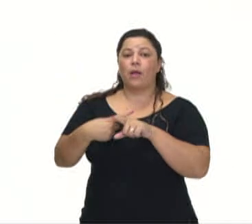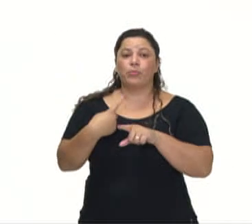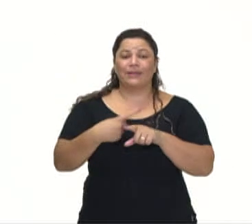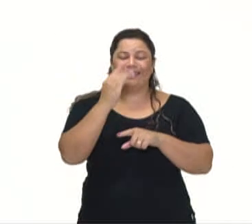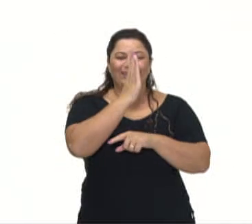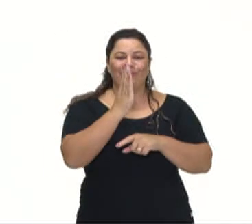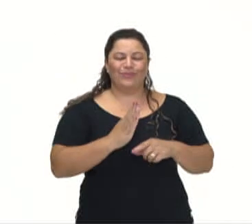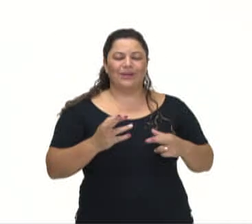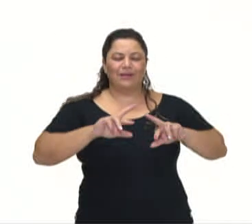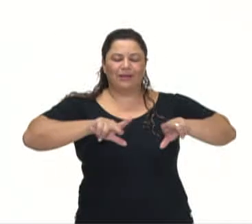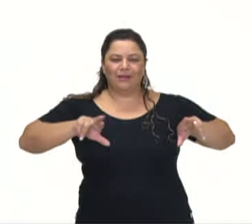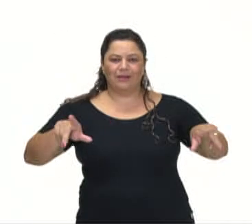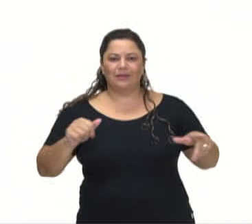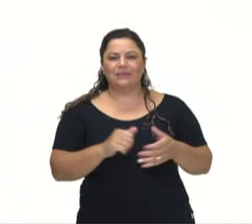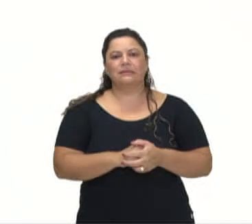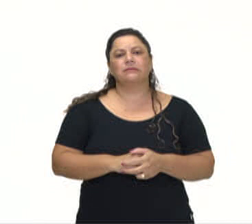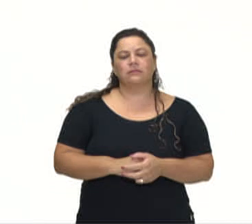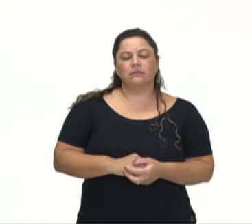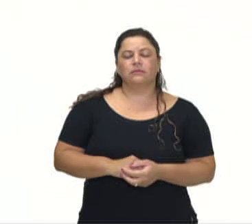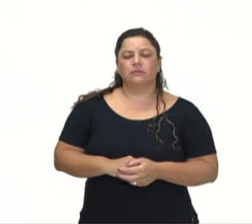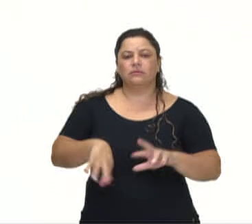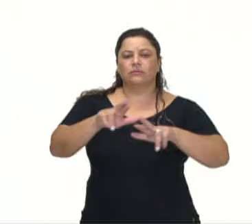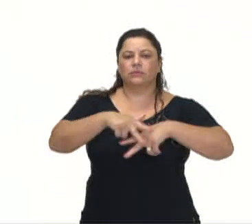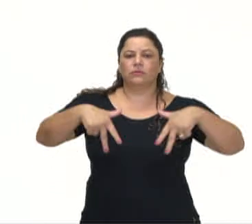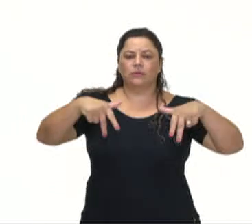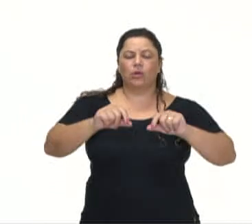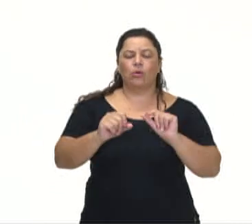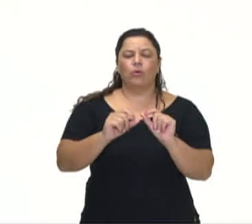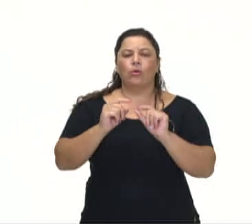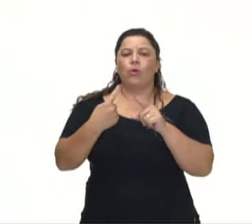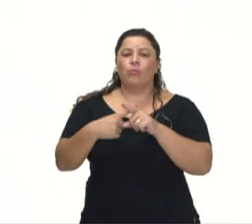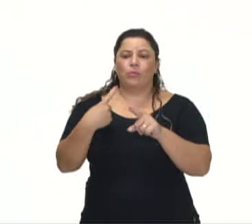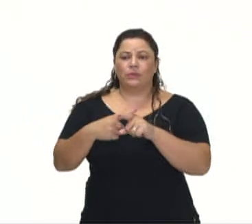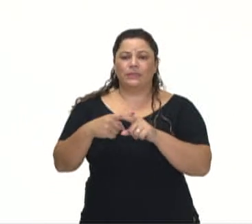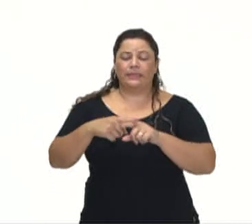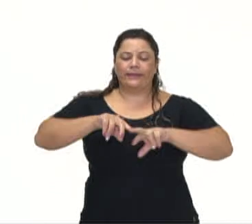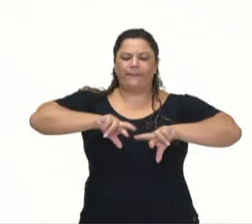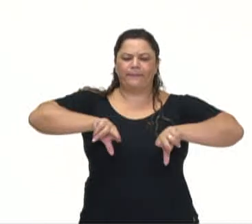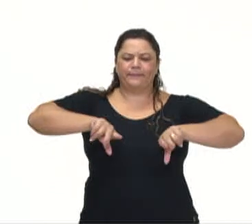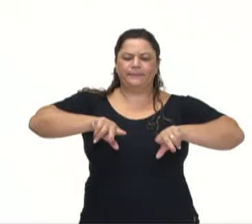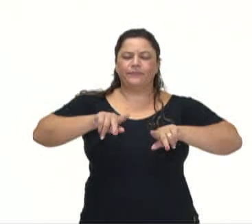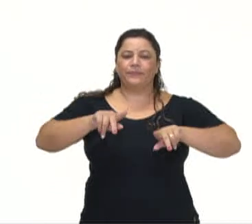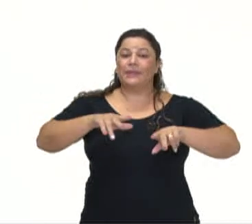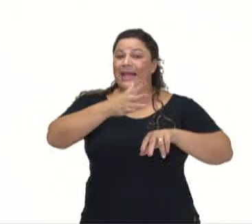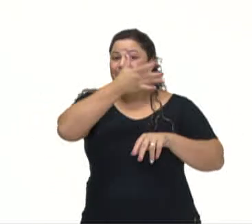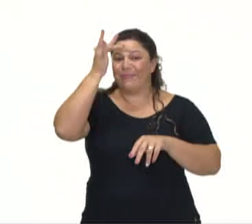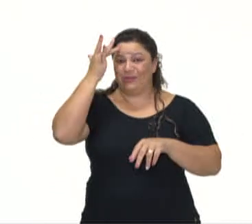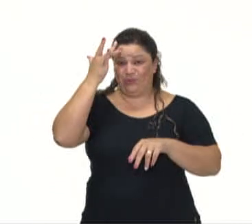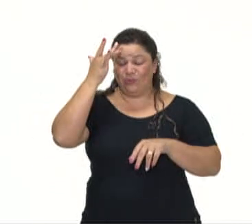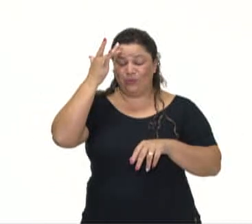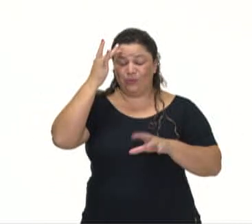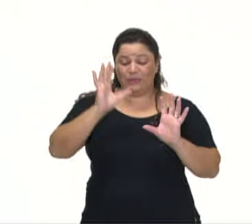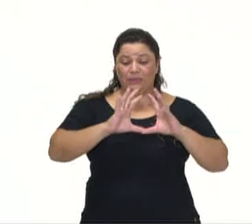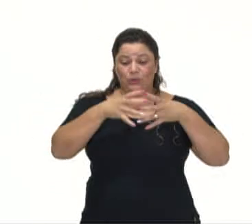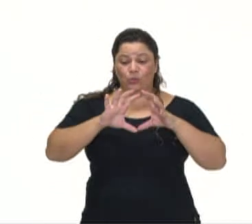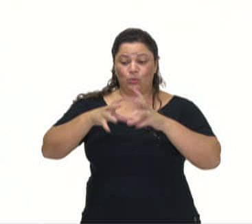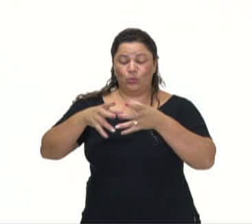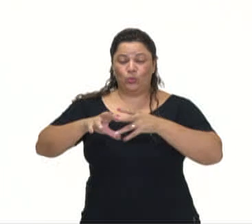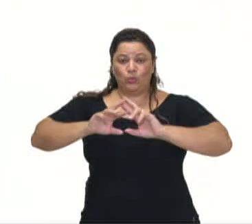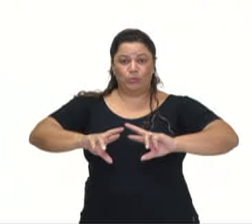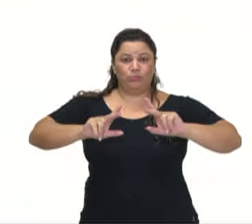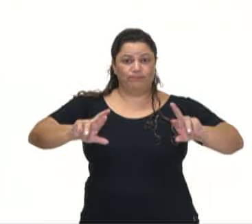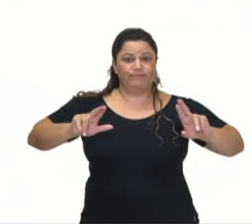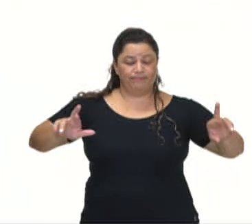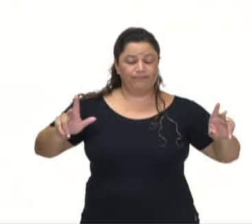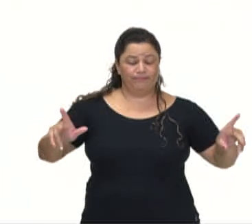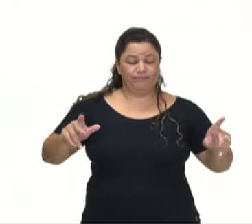apresenta uma grande diversidade étnica? O encontro de diversas pessoas e grupos faz o Brasil ter essa